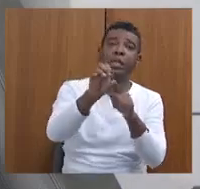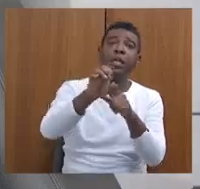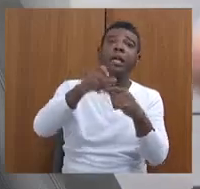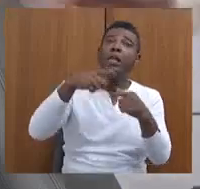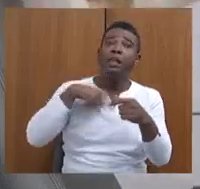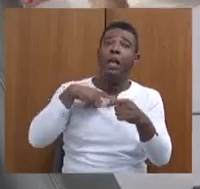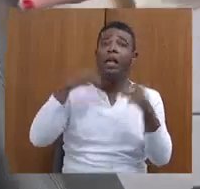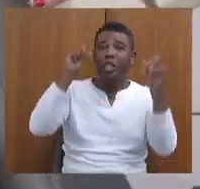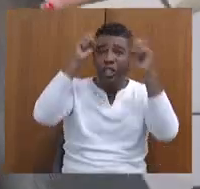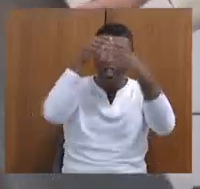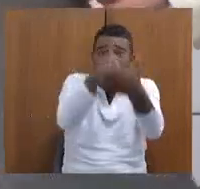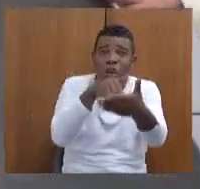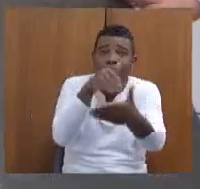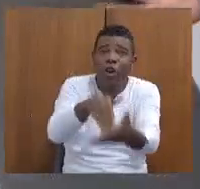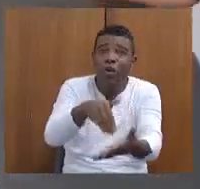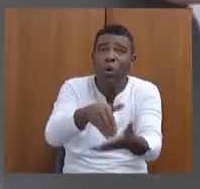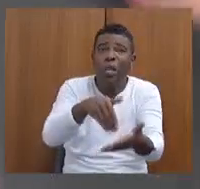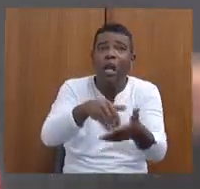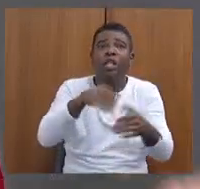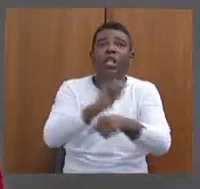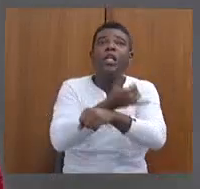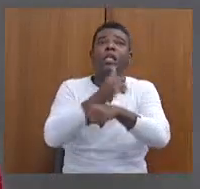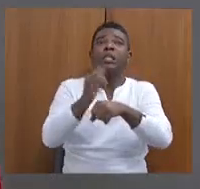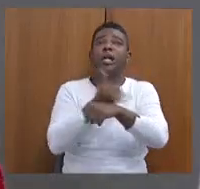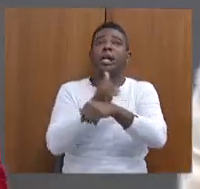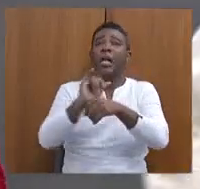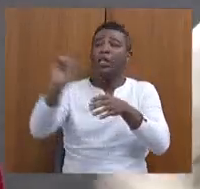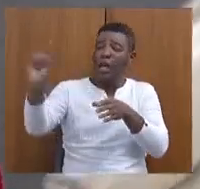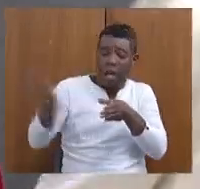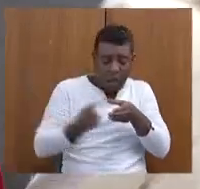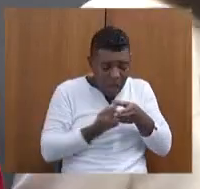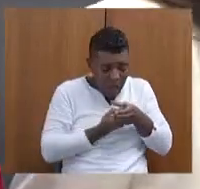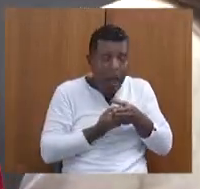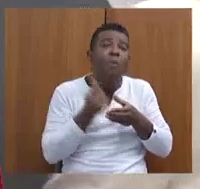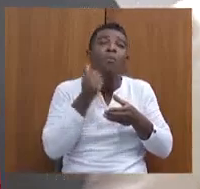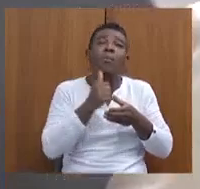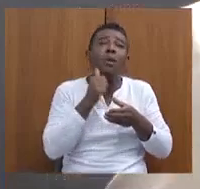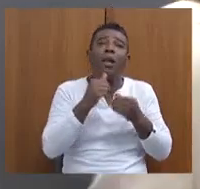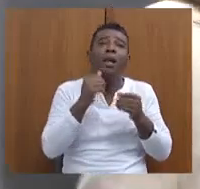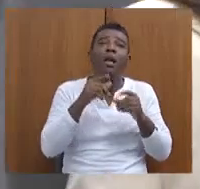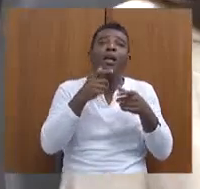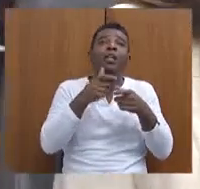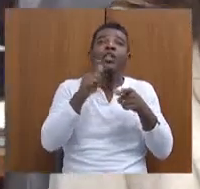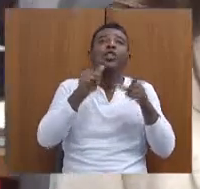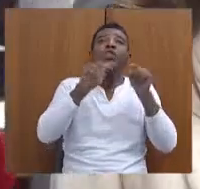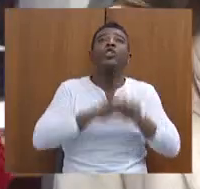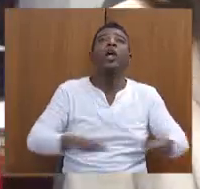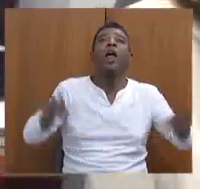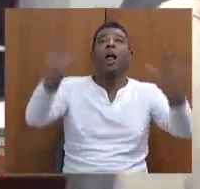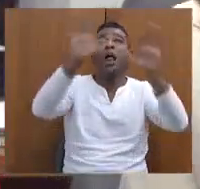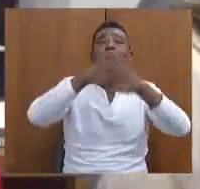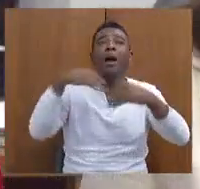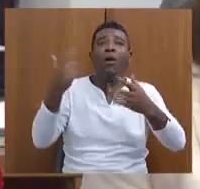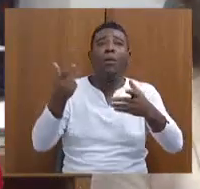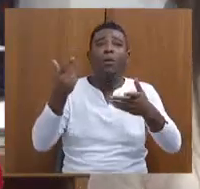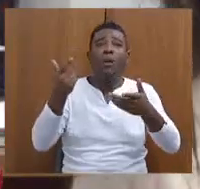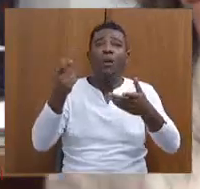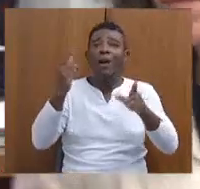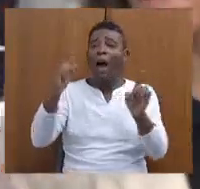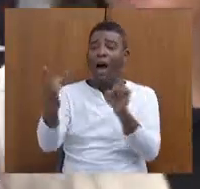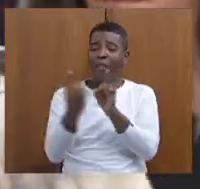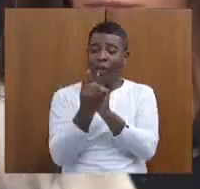dificuldades em relação aos equipamentos de atendimento a mulher no geral ainda mais em lugares com mais